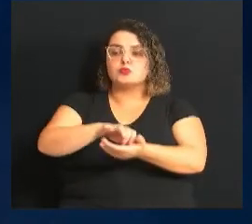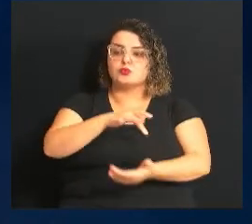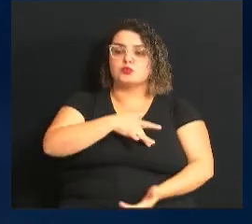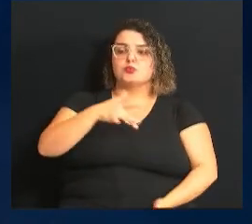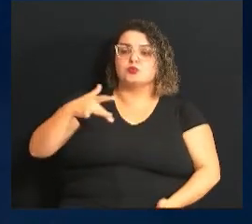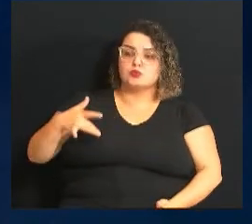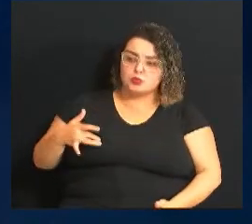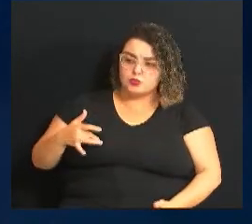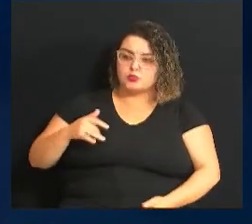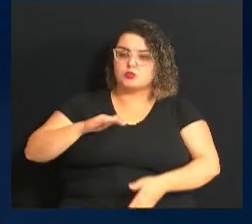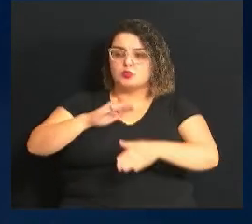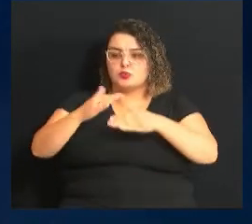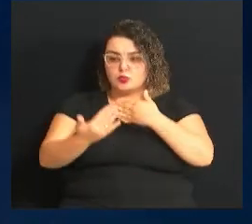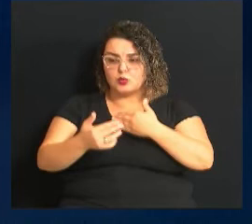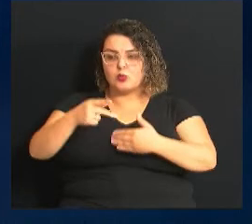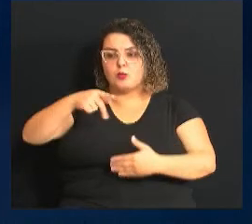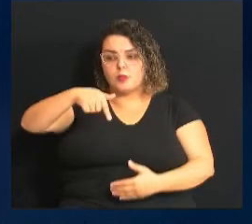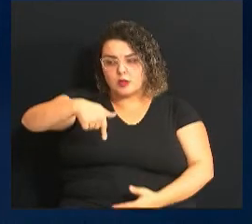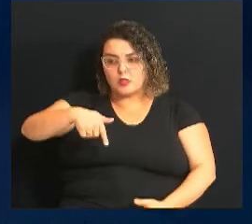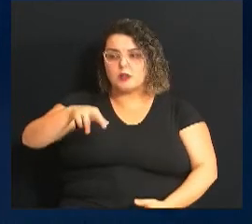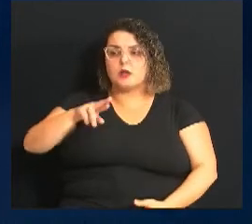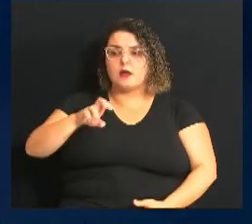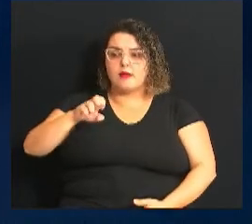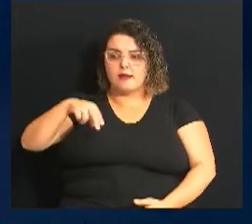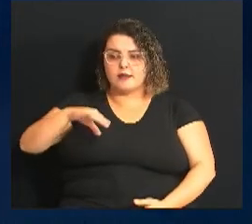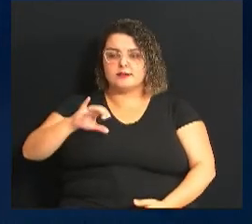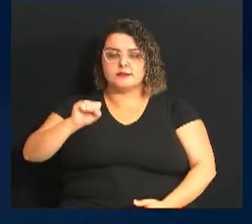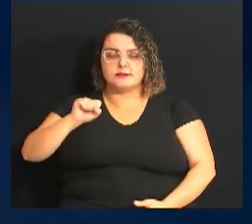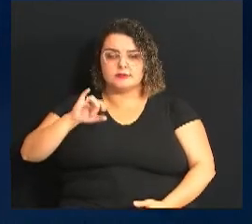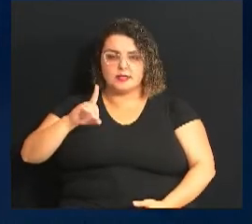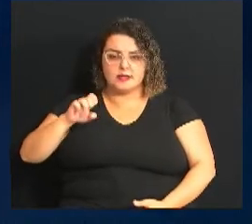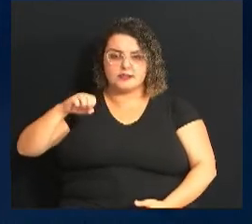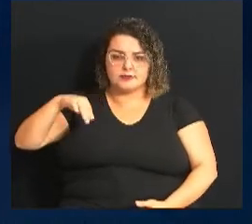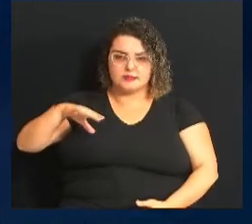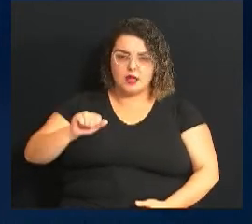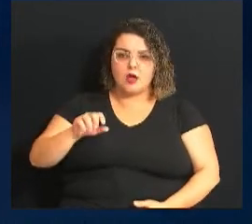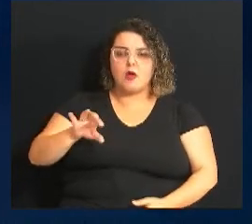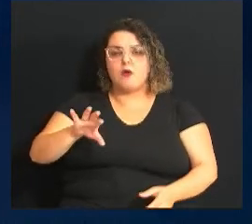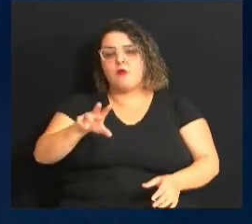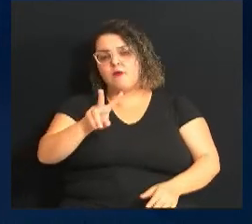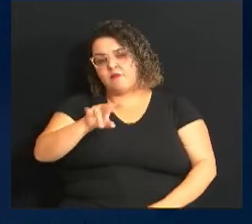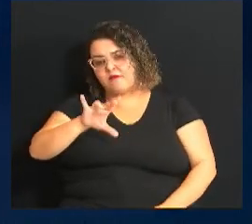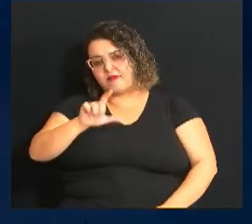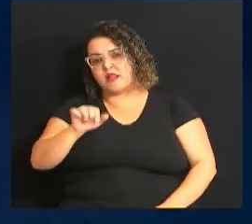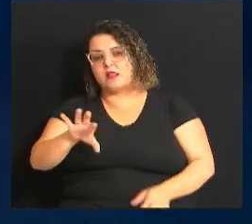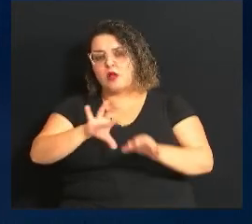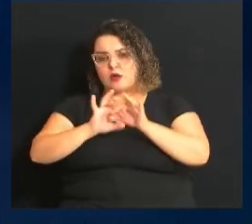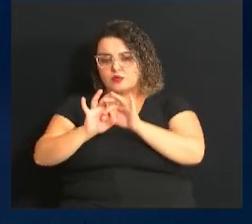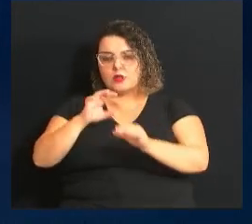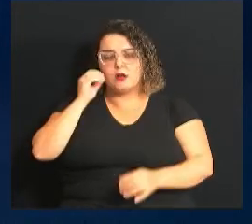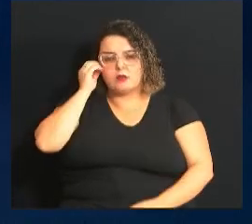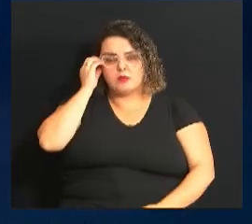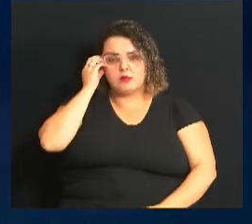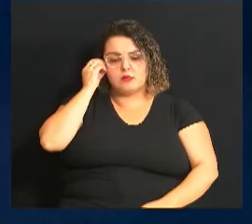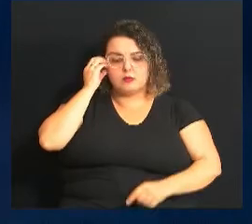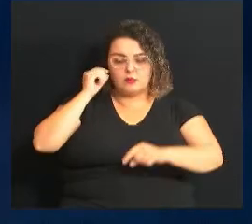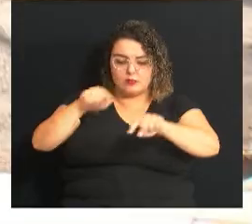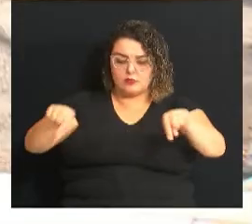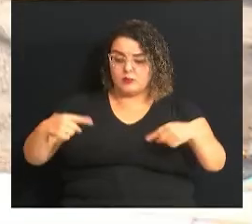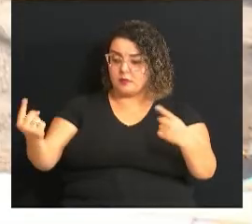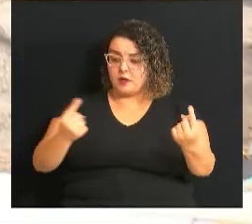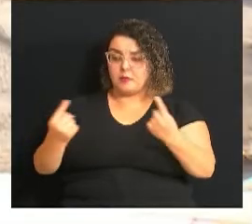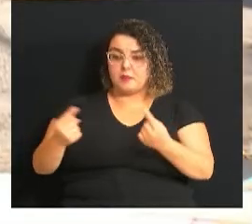Parque Residencial Vila União, onde, segundo ele afirma, por meio de queixas em seu gabinete, estão faltando